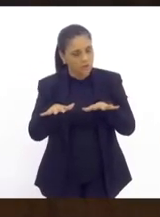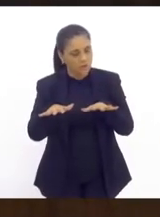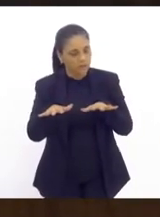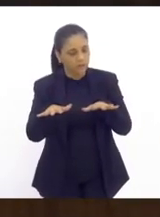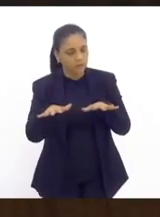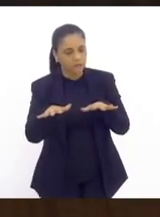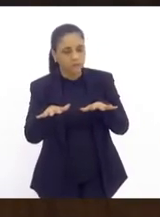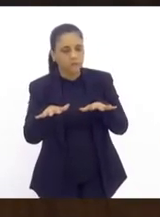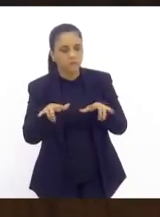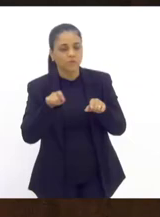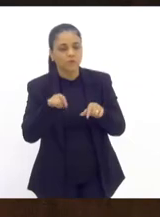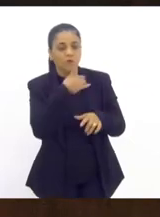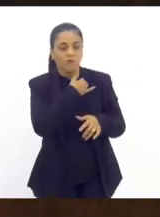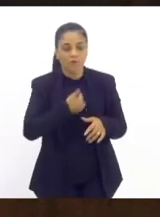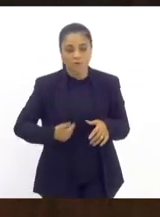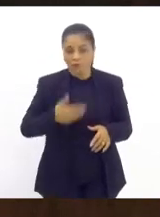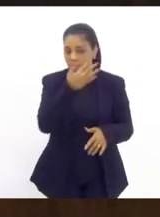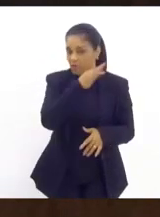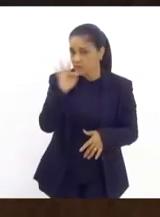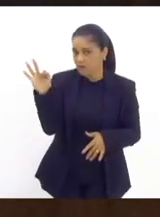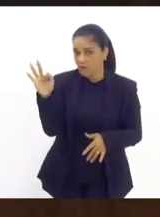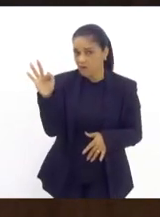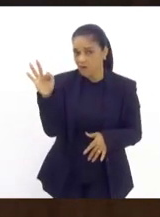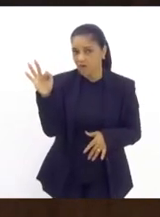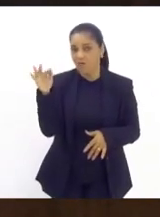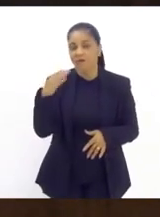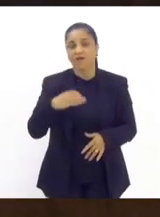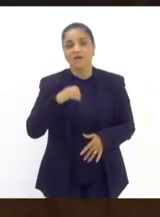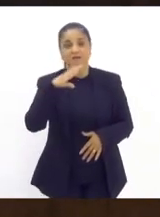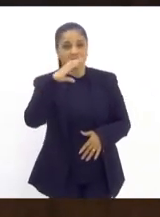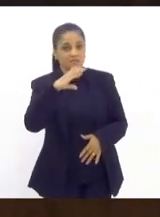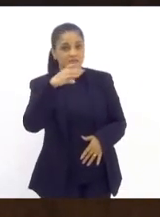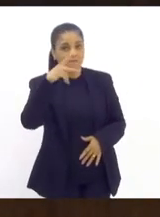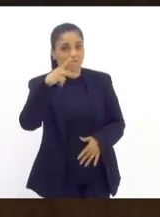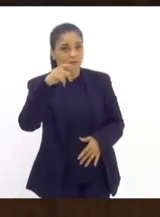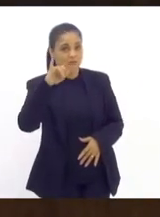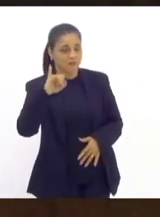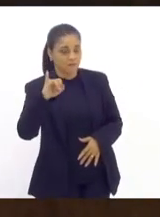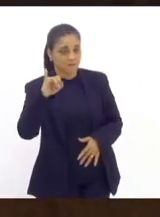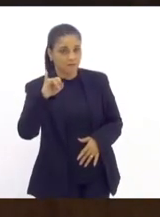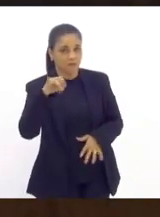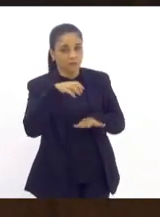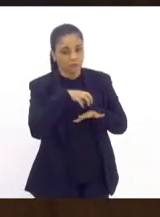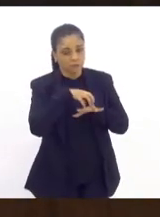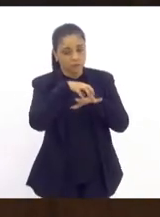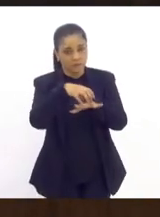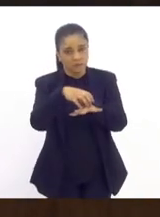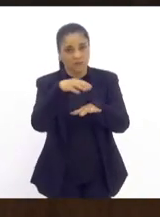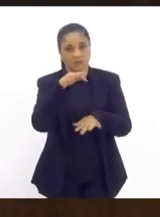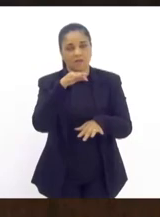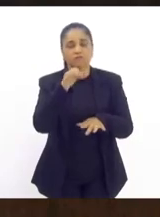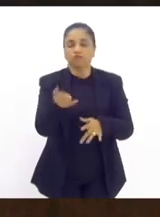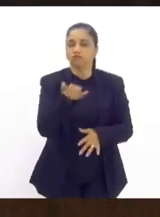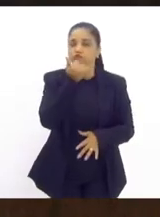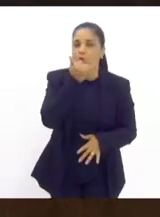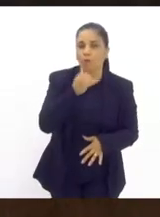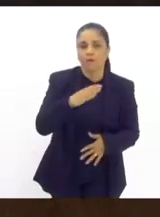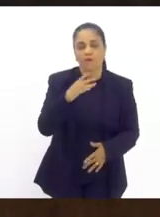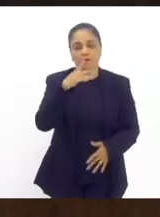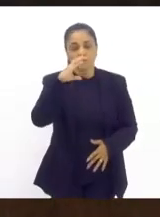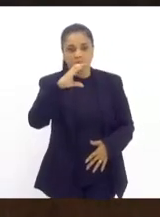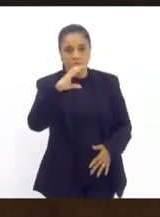o movimento no governo federal a CPI da fetransporte a que perdão a CPI do Rio